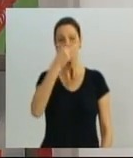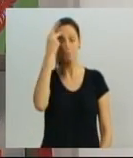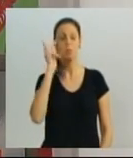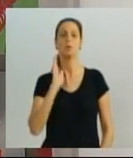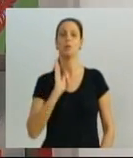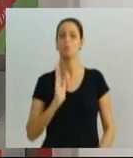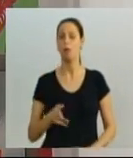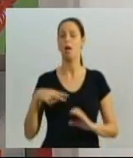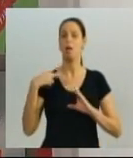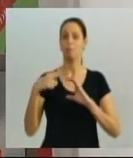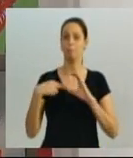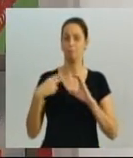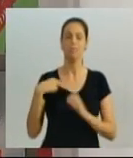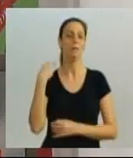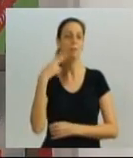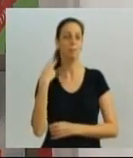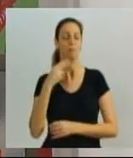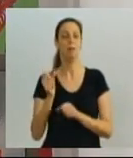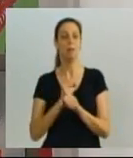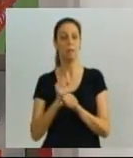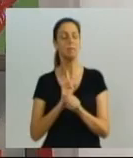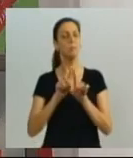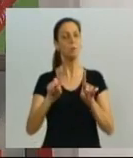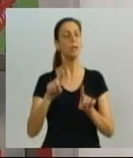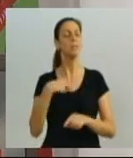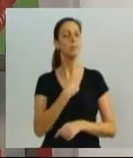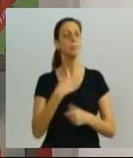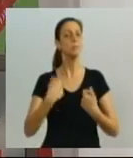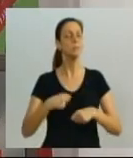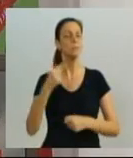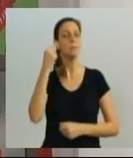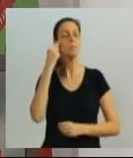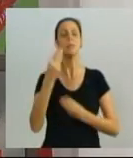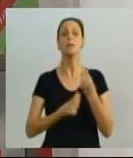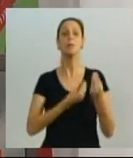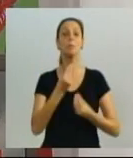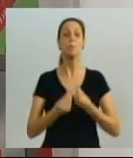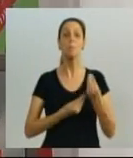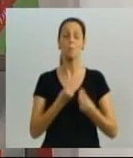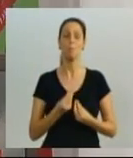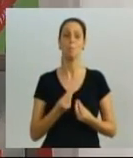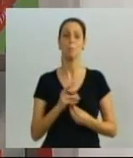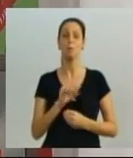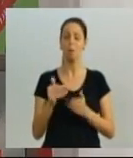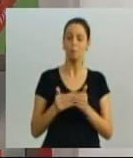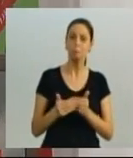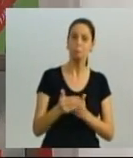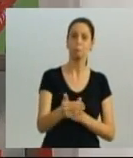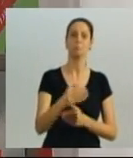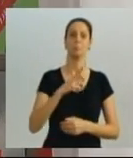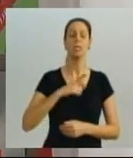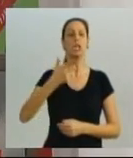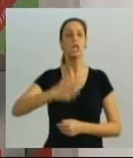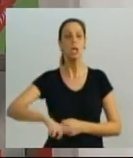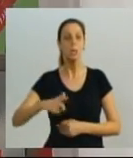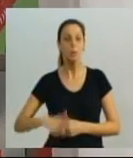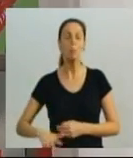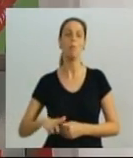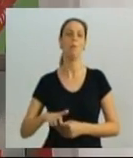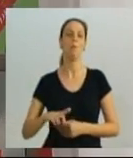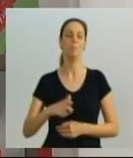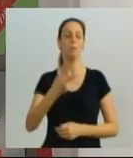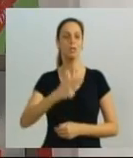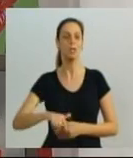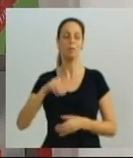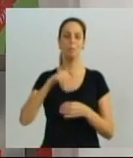era válido e é válido ainda, mas nós temos que pensar como vai existir a reeleição, não vai ter mais reeleição